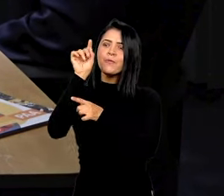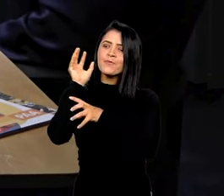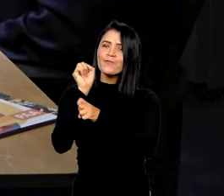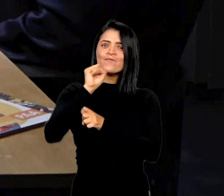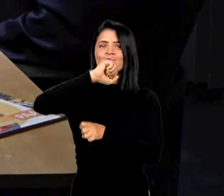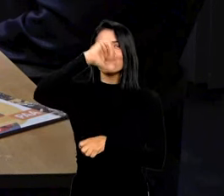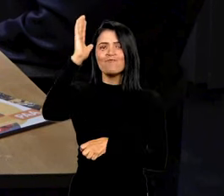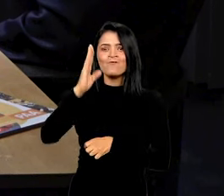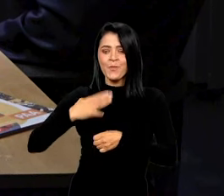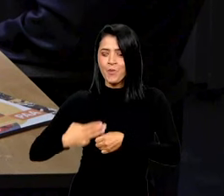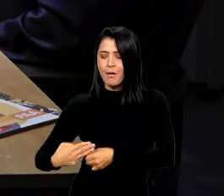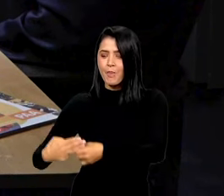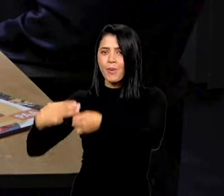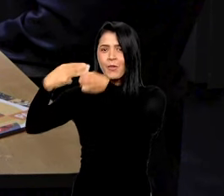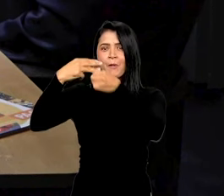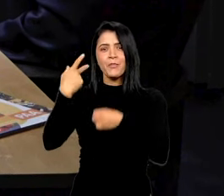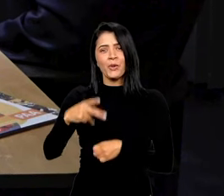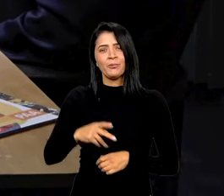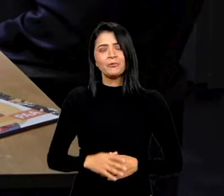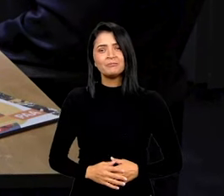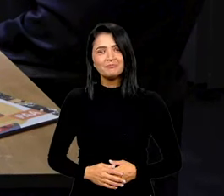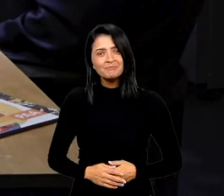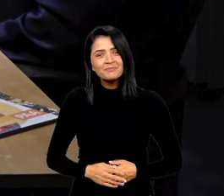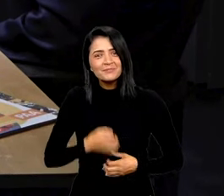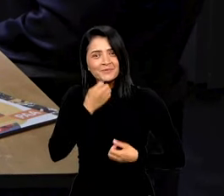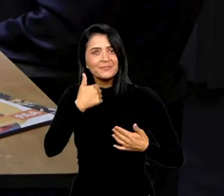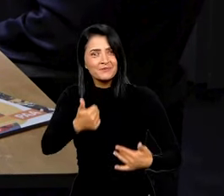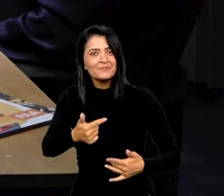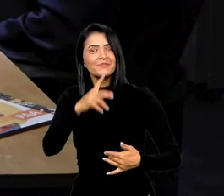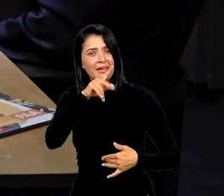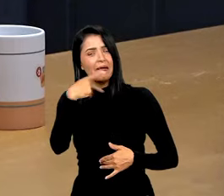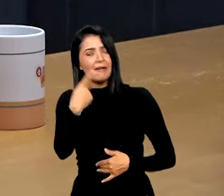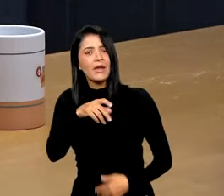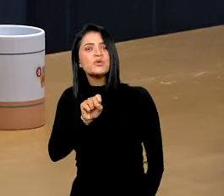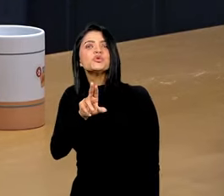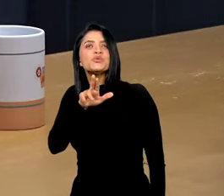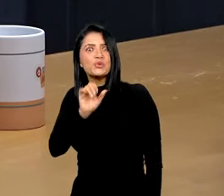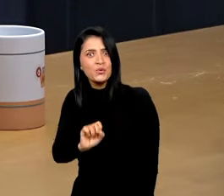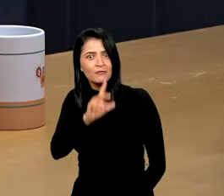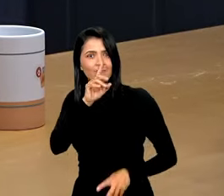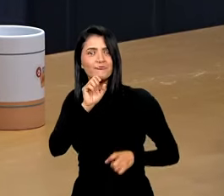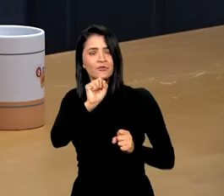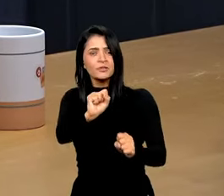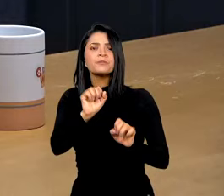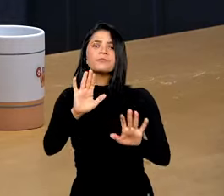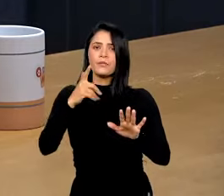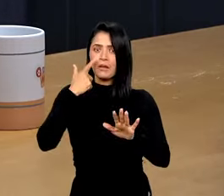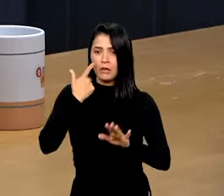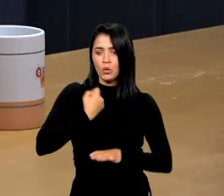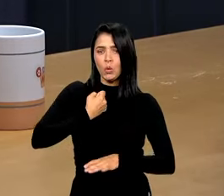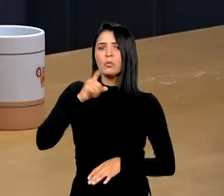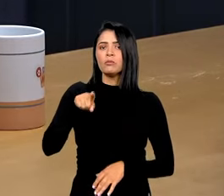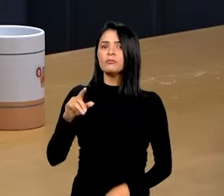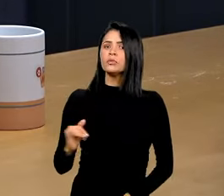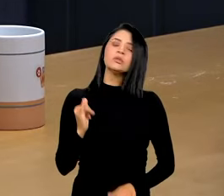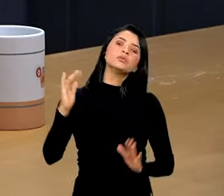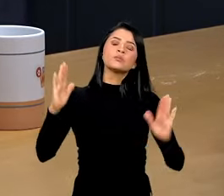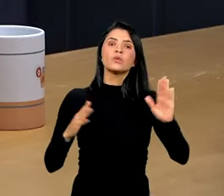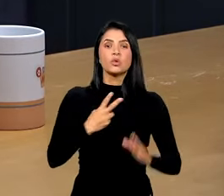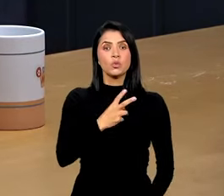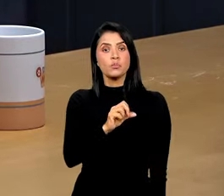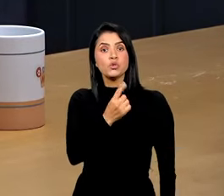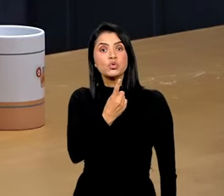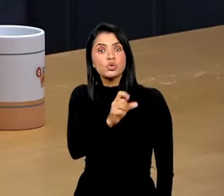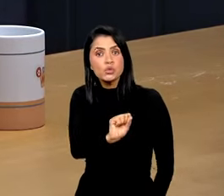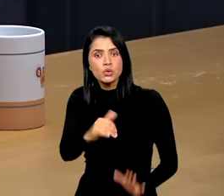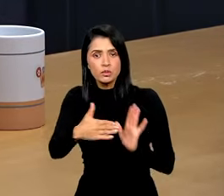municípios brasileiros. Muito bem, a força do SUAS. Secretário, tenho dados aqui relevantes. Entre 2018 e